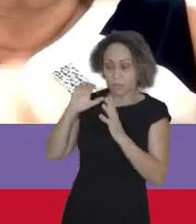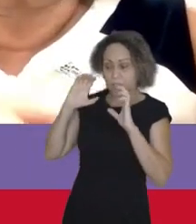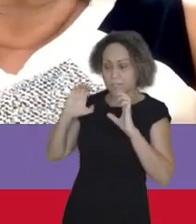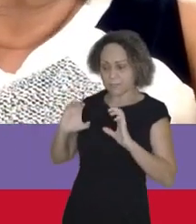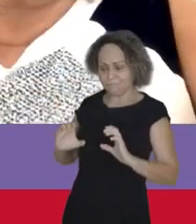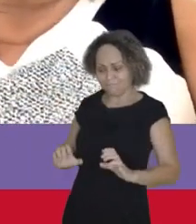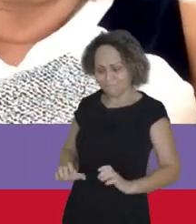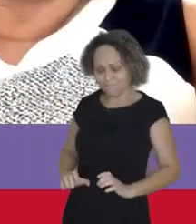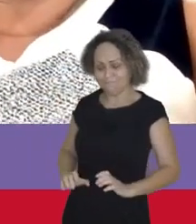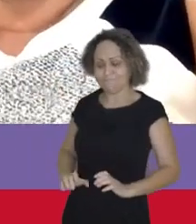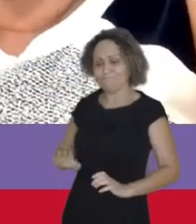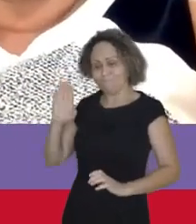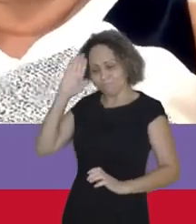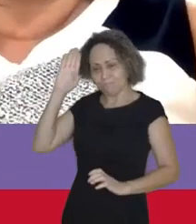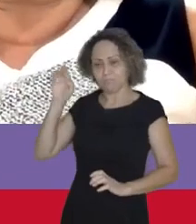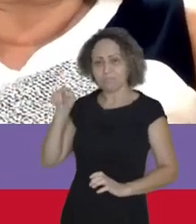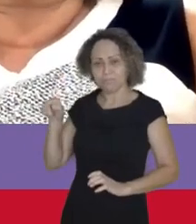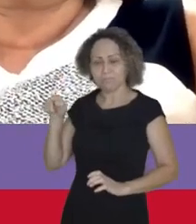mulheres,